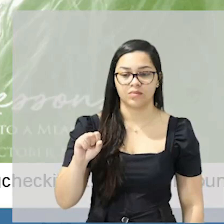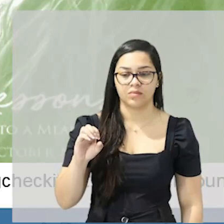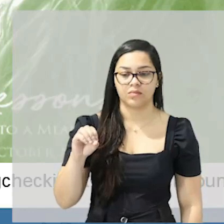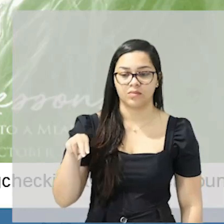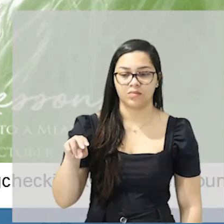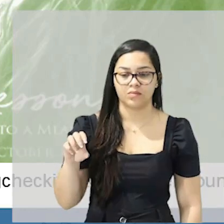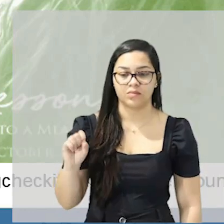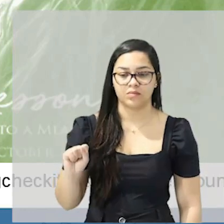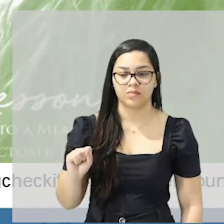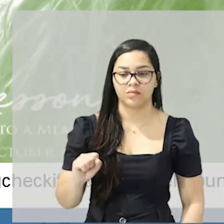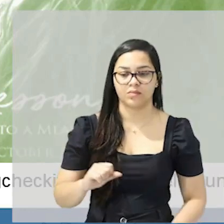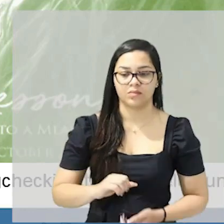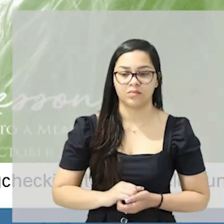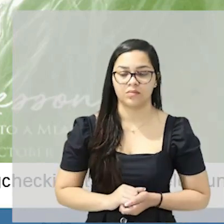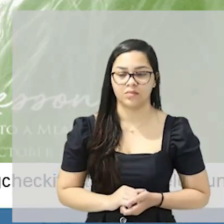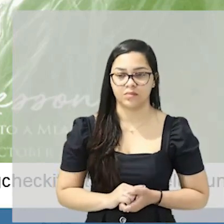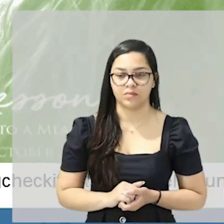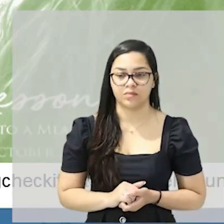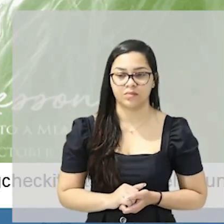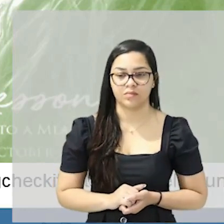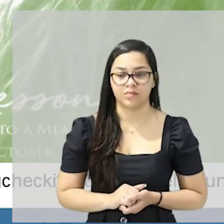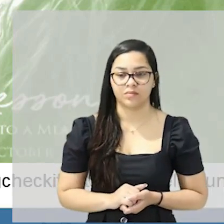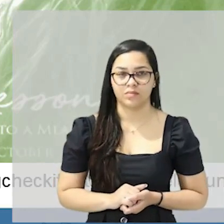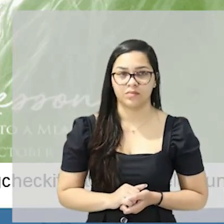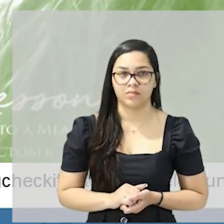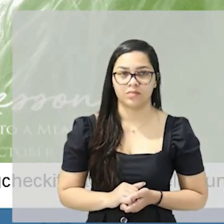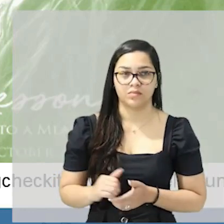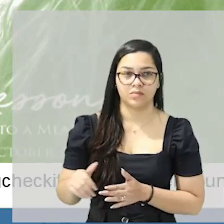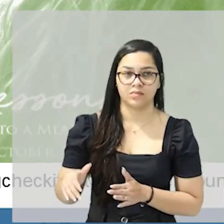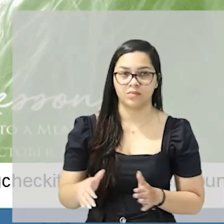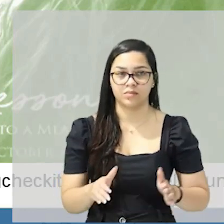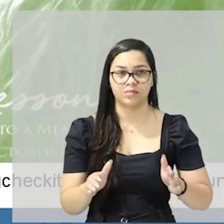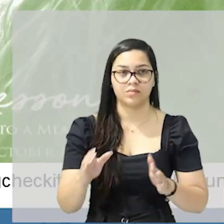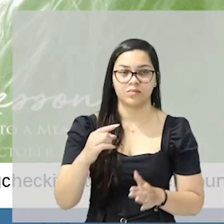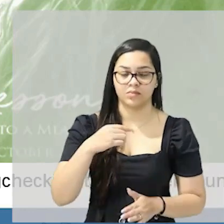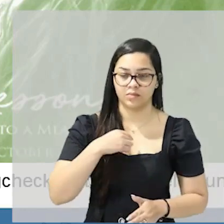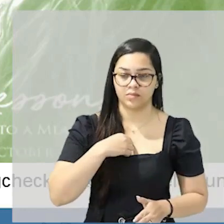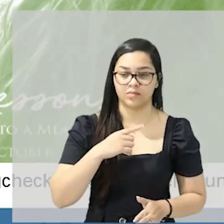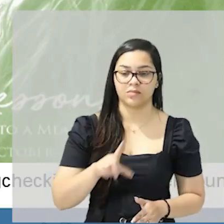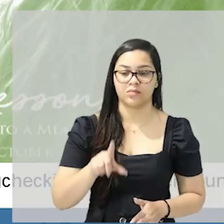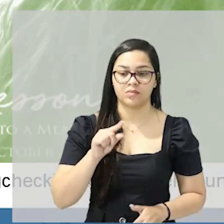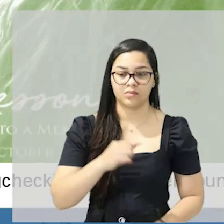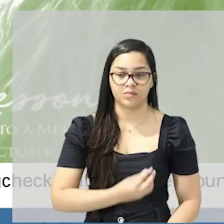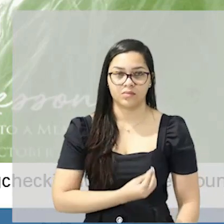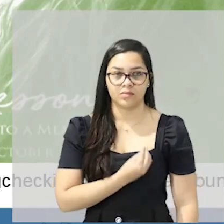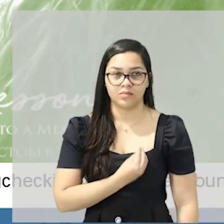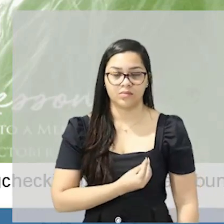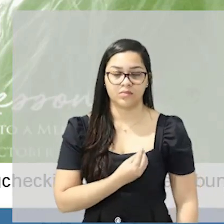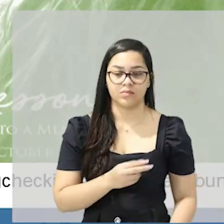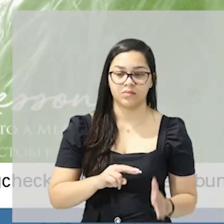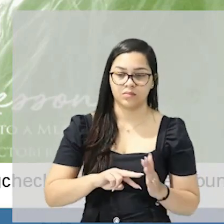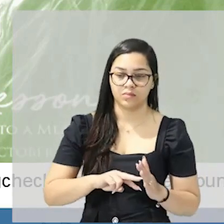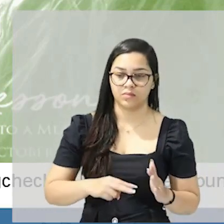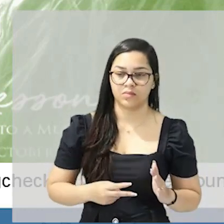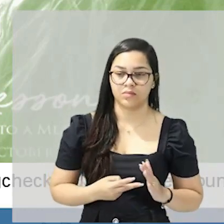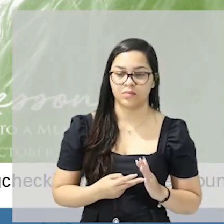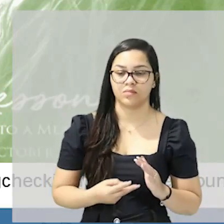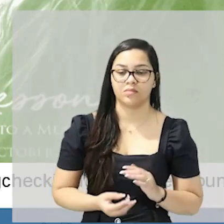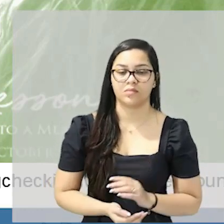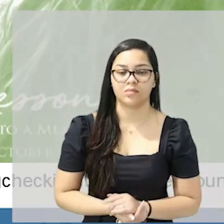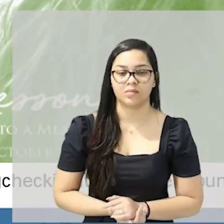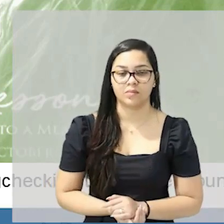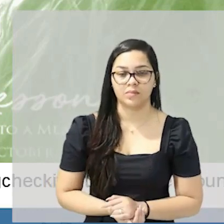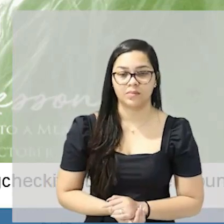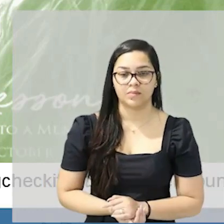My Path to a Meaningful Life, o caminho que eu sigo para uma vida que tenha significado. Supermodel